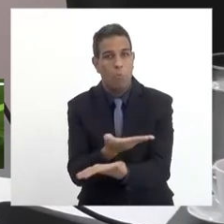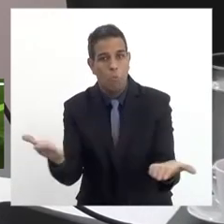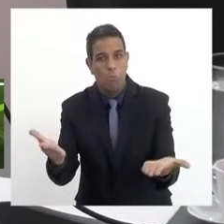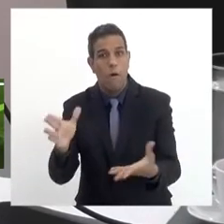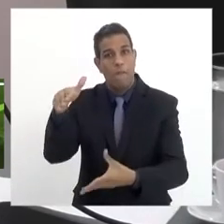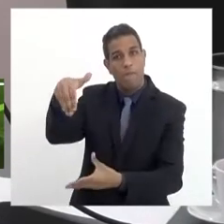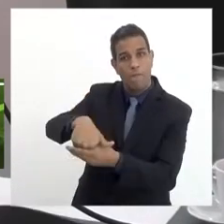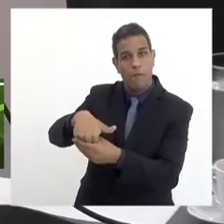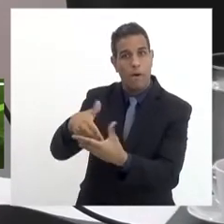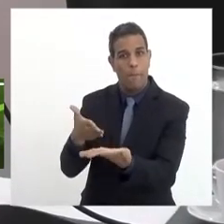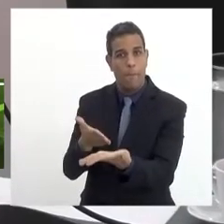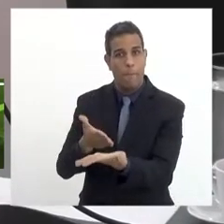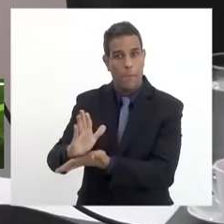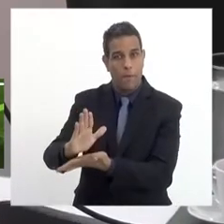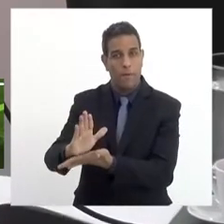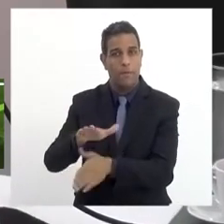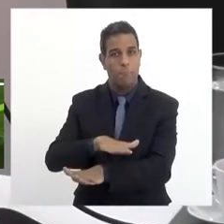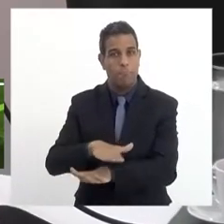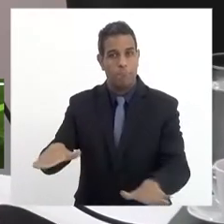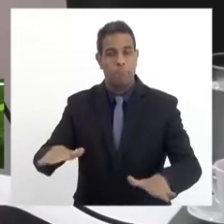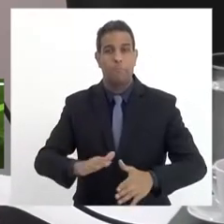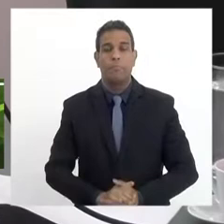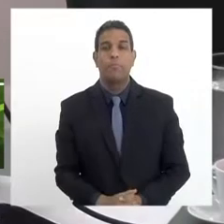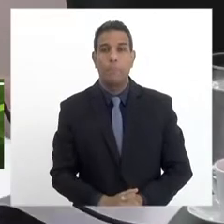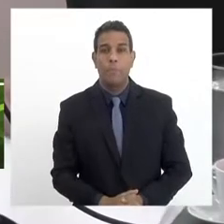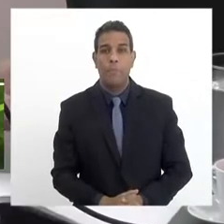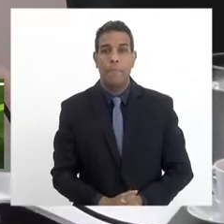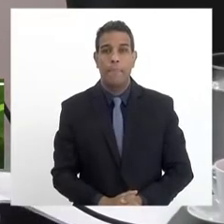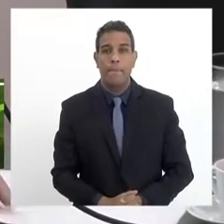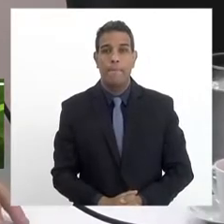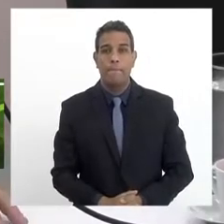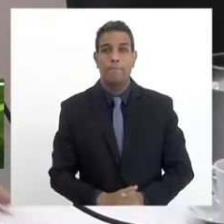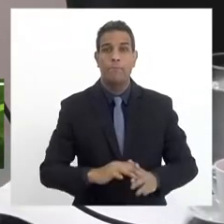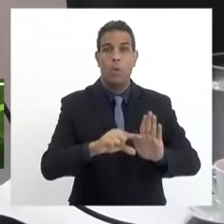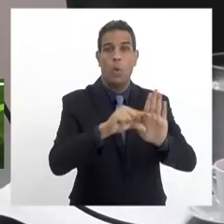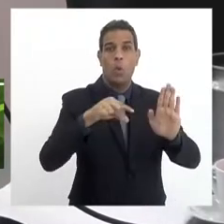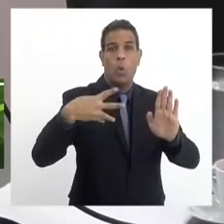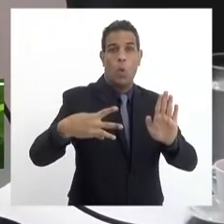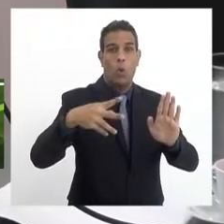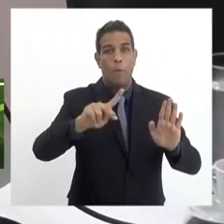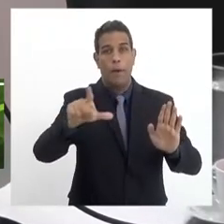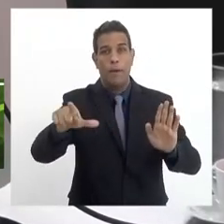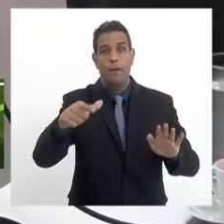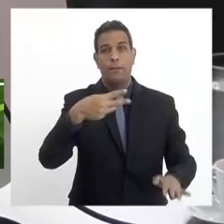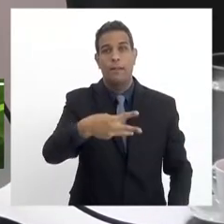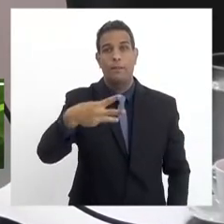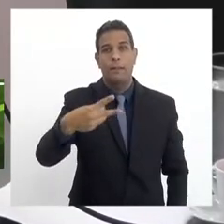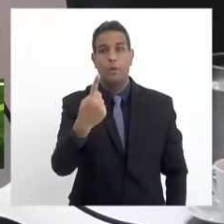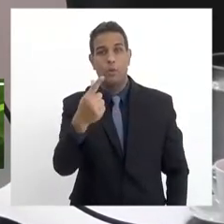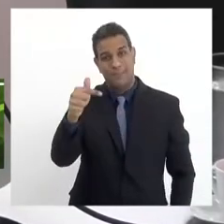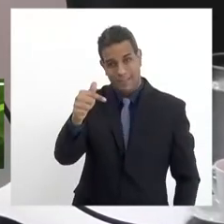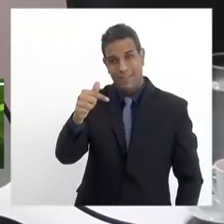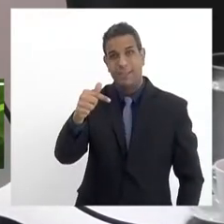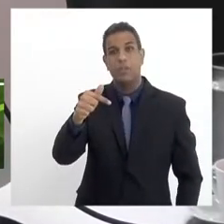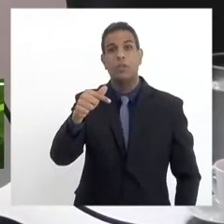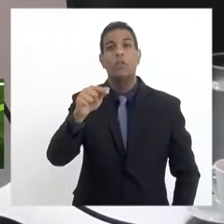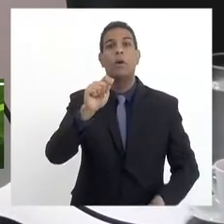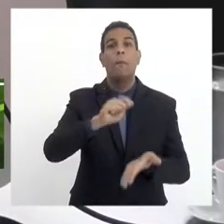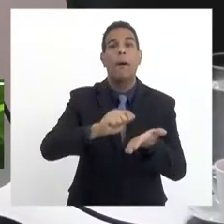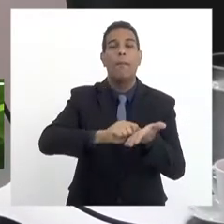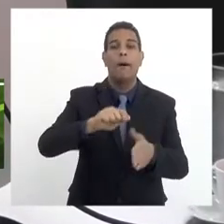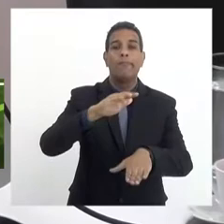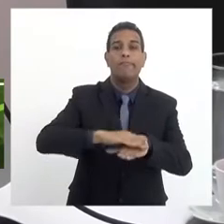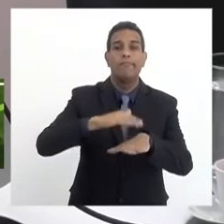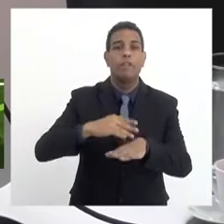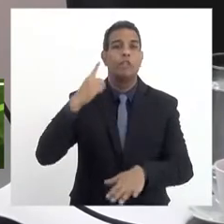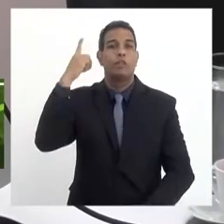em votação, aprovado. 4, projeto de lei 3317/2020, autoria deputado Brazão,